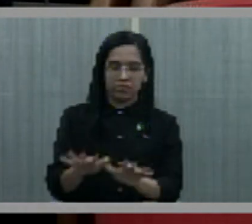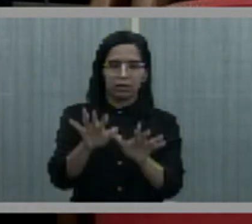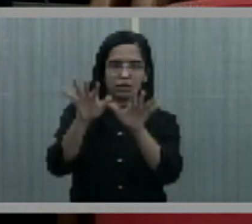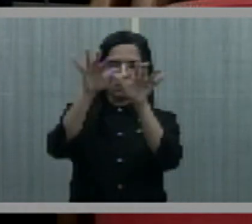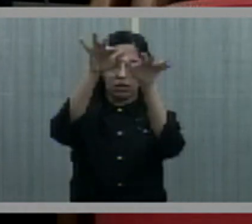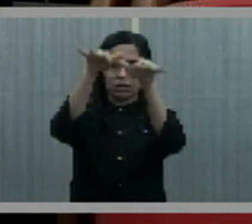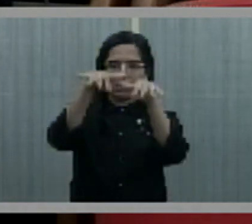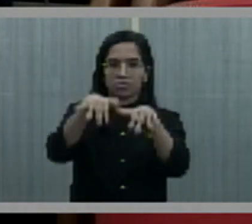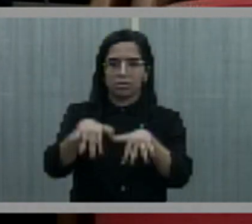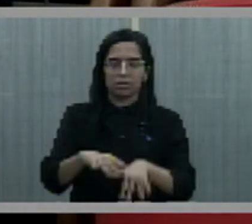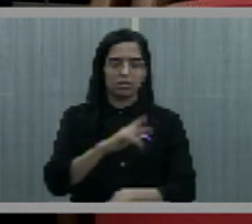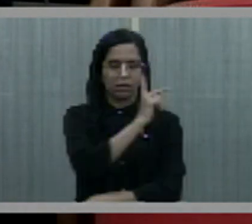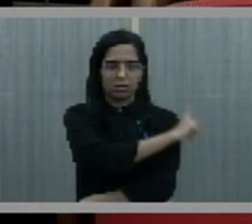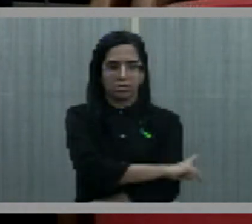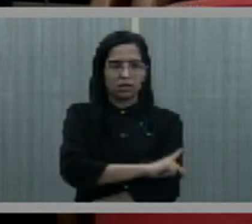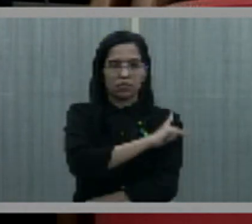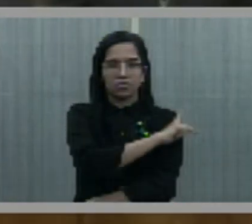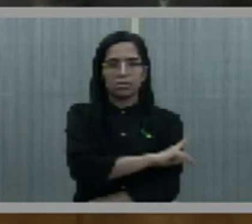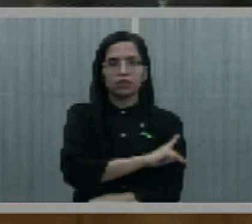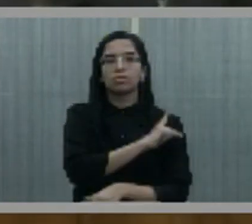pelas várzeas e